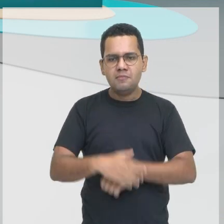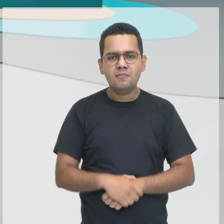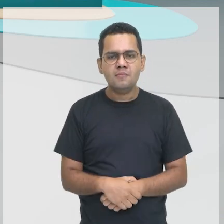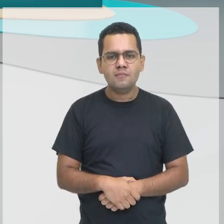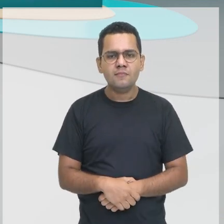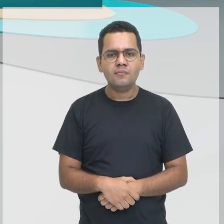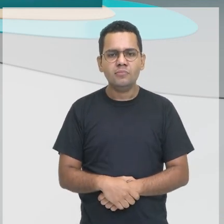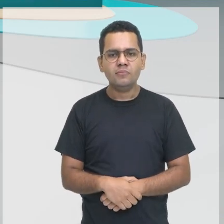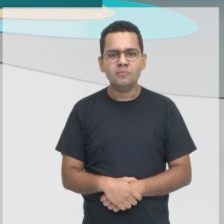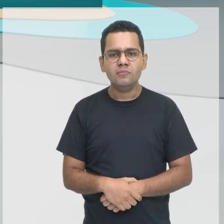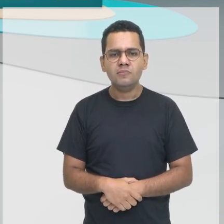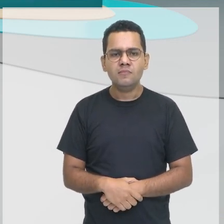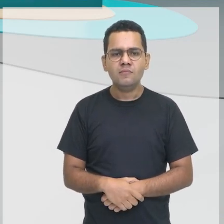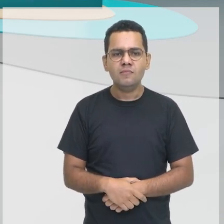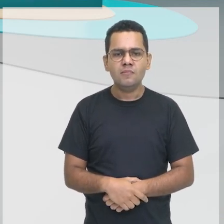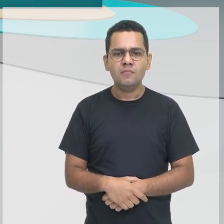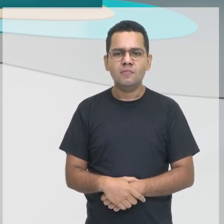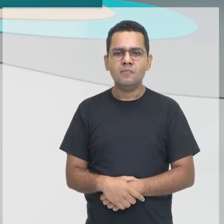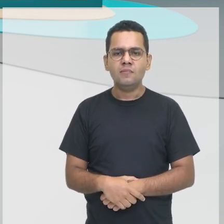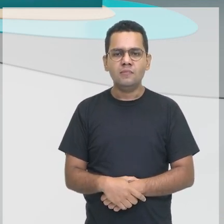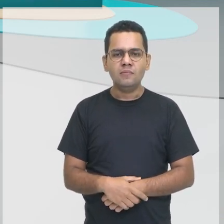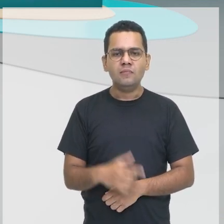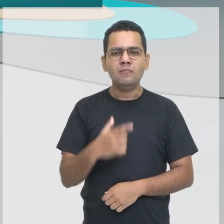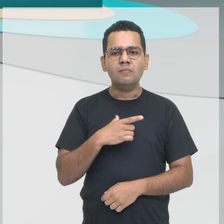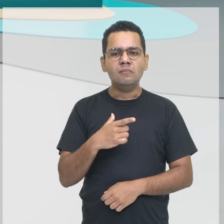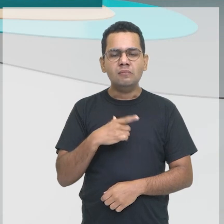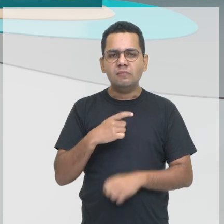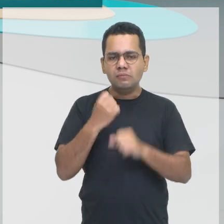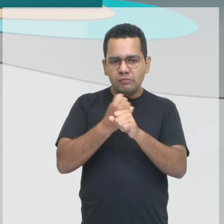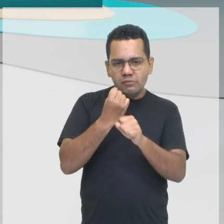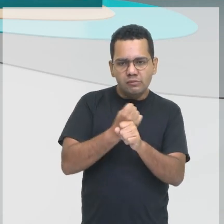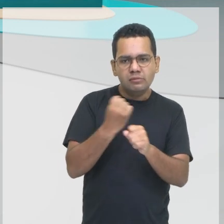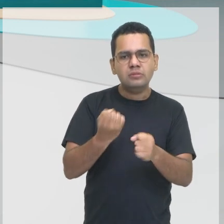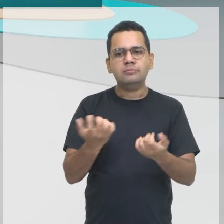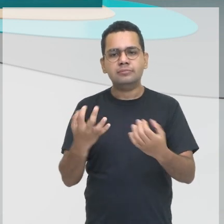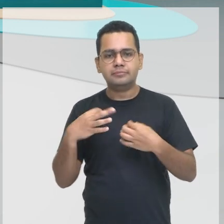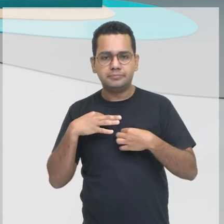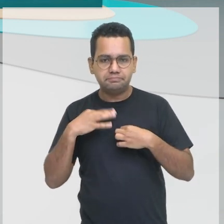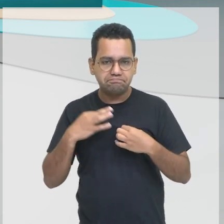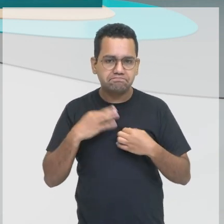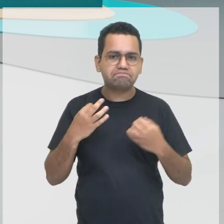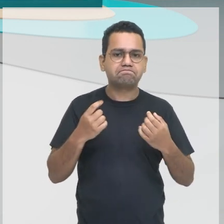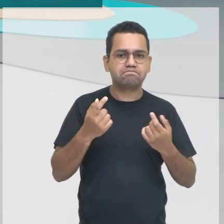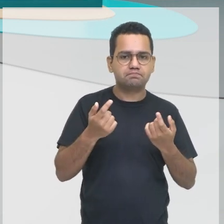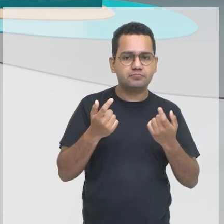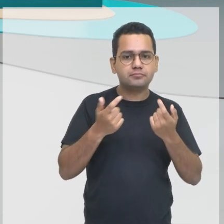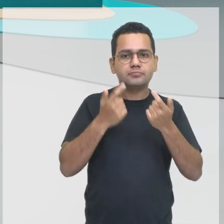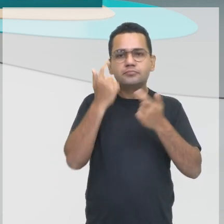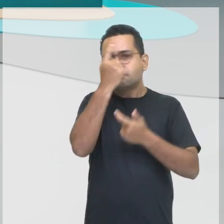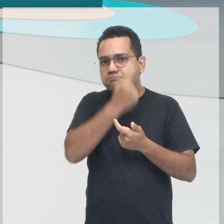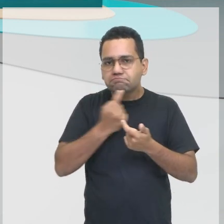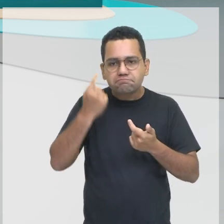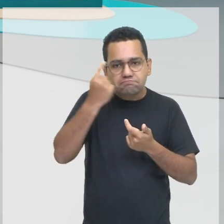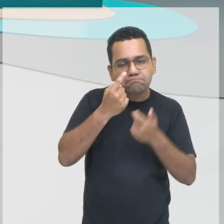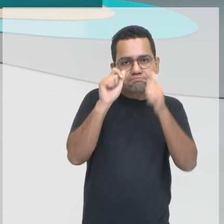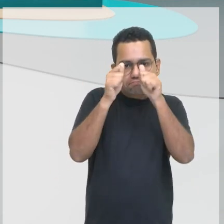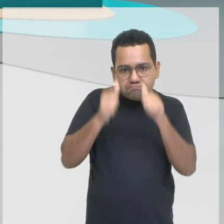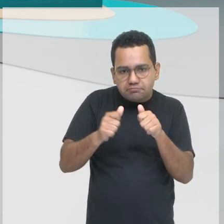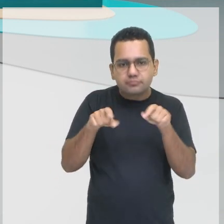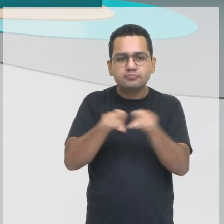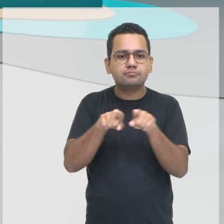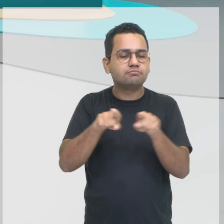exatidão pressionam a escultura, os figurinos, as linhas de expressão, o rosto são